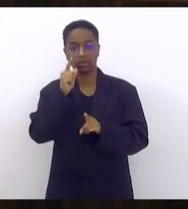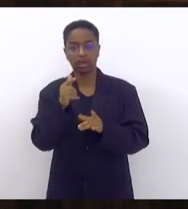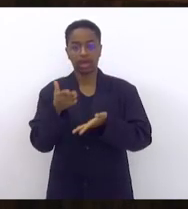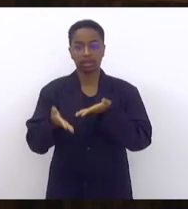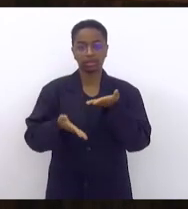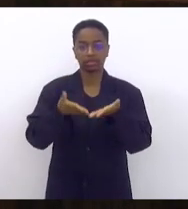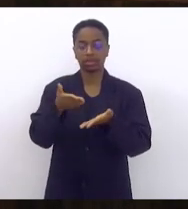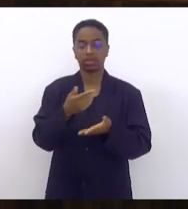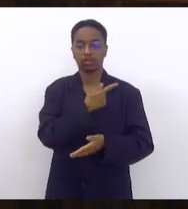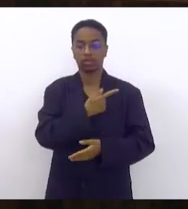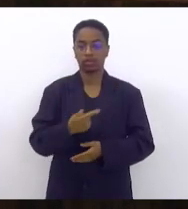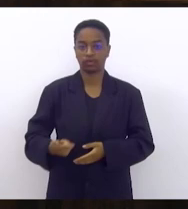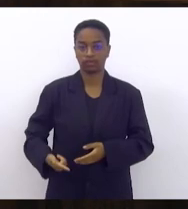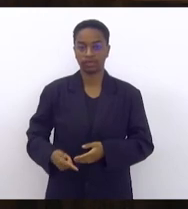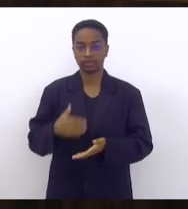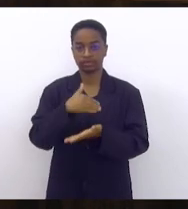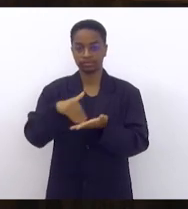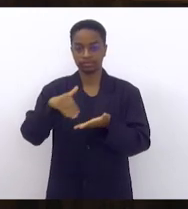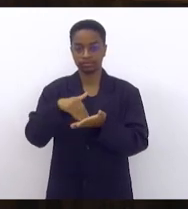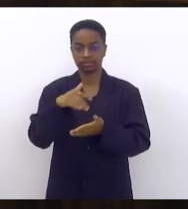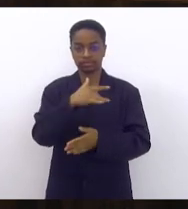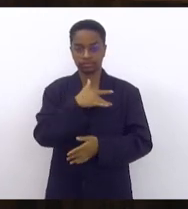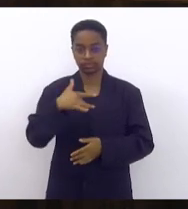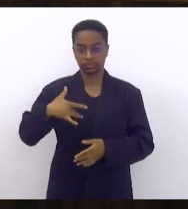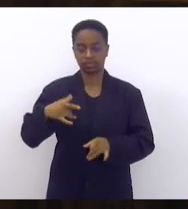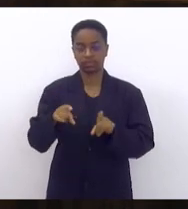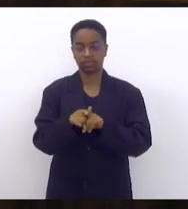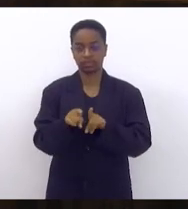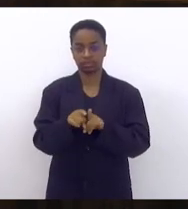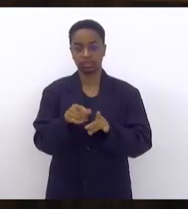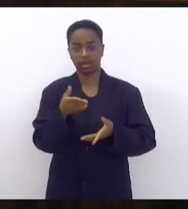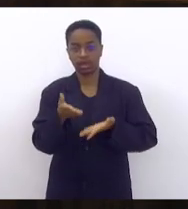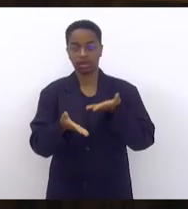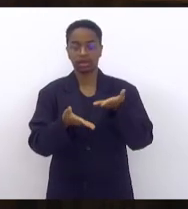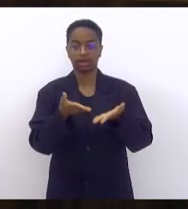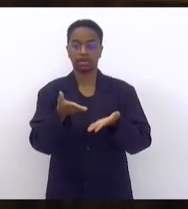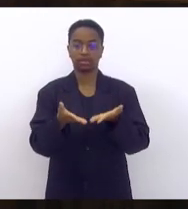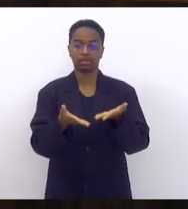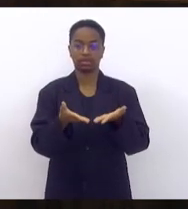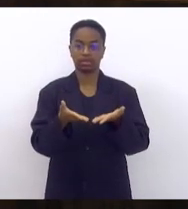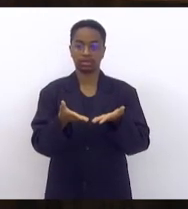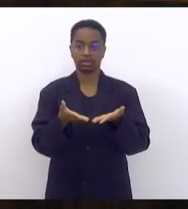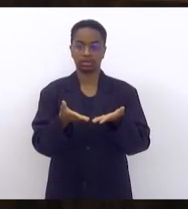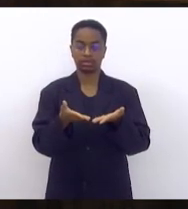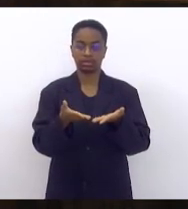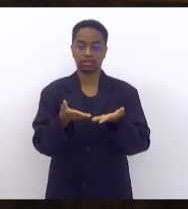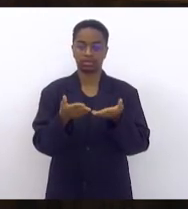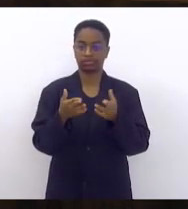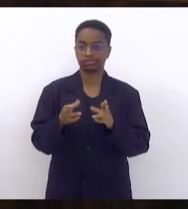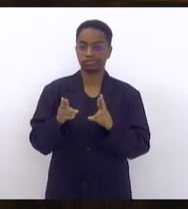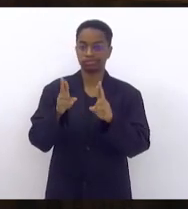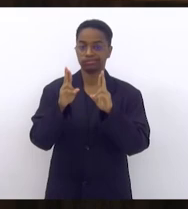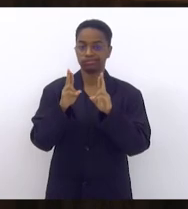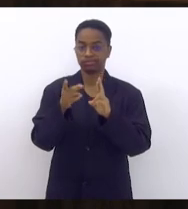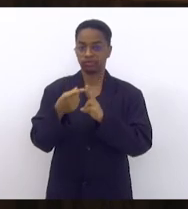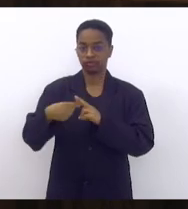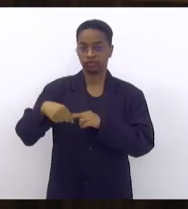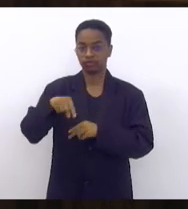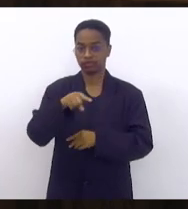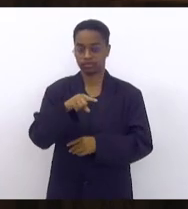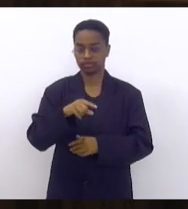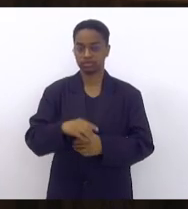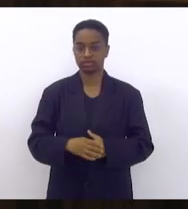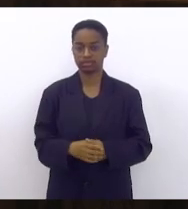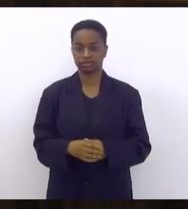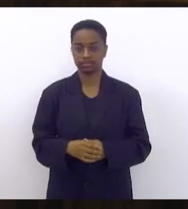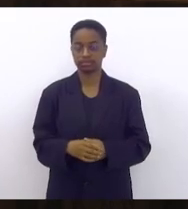necessidade do orçamento da Secretaria de Saúde e, consequentemente, atender a expectativa de vocês aqui, né,